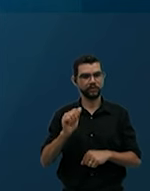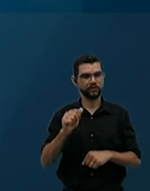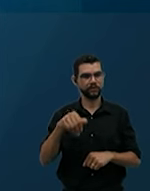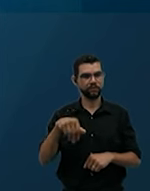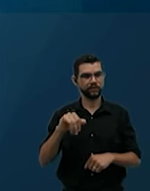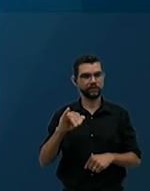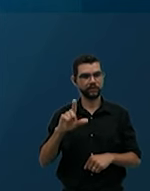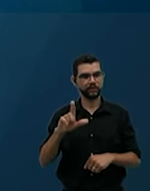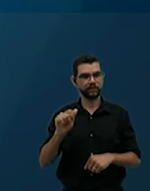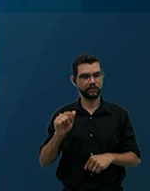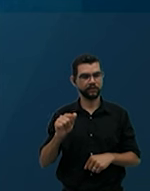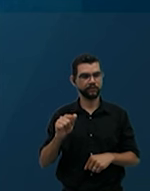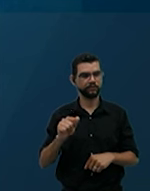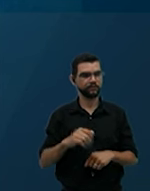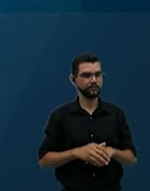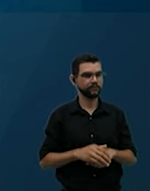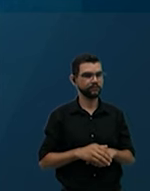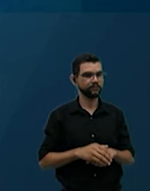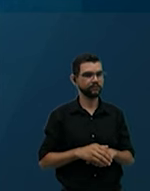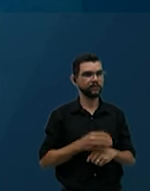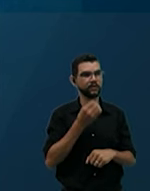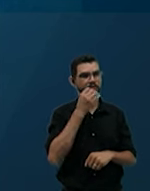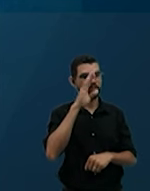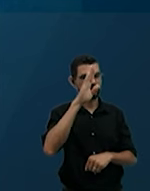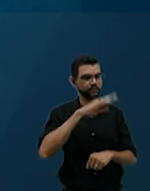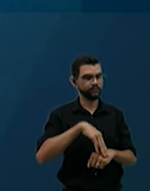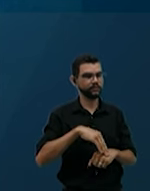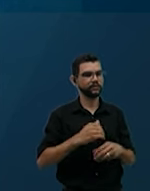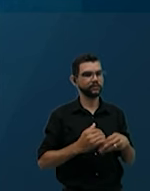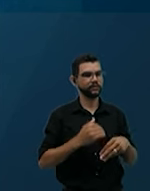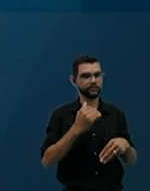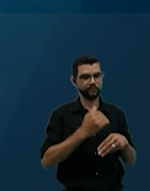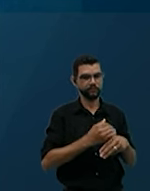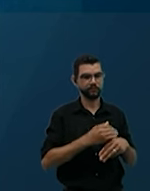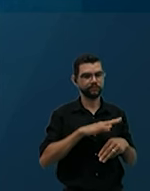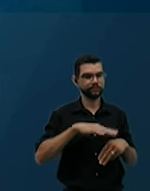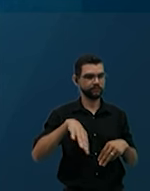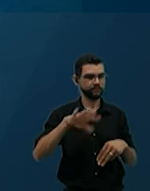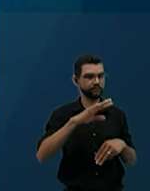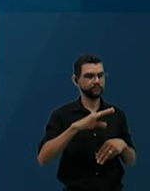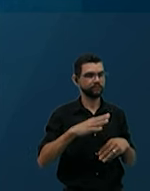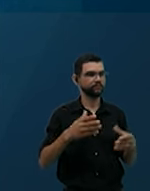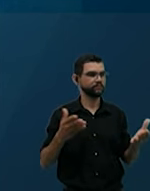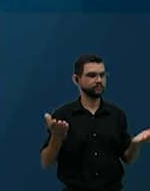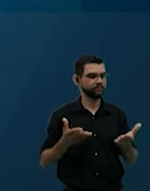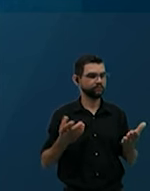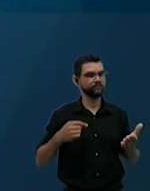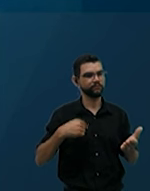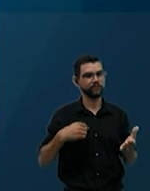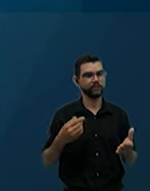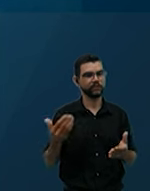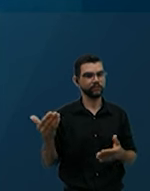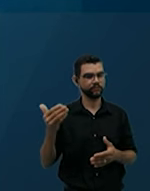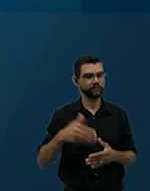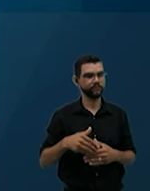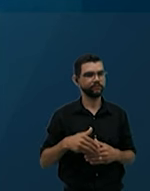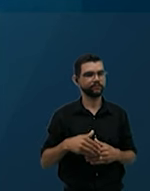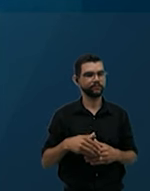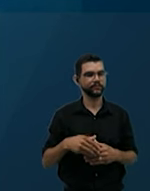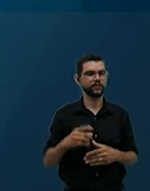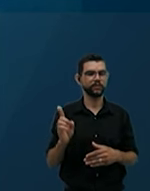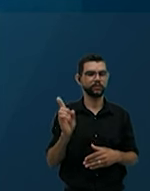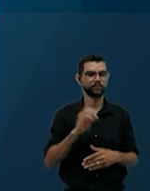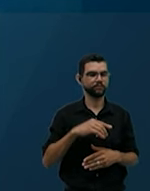Boa tarde, excelências, mais uma vez. É um prazer estar aqui em dupla sustentação oral no dia de hoje. De início, então,